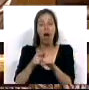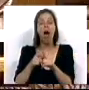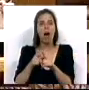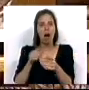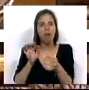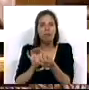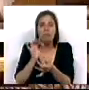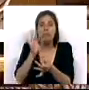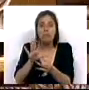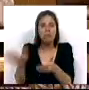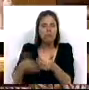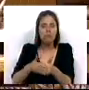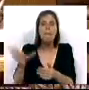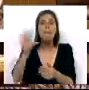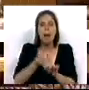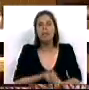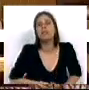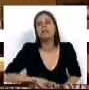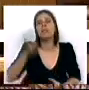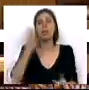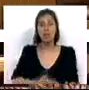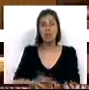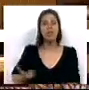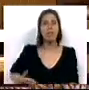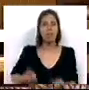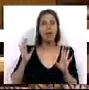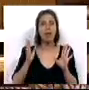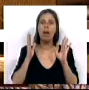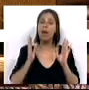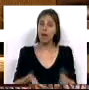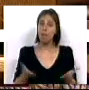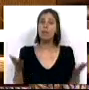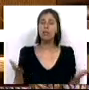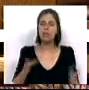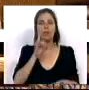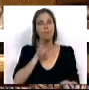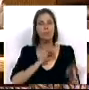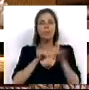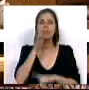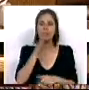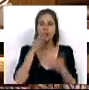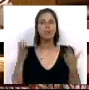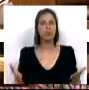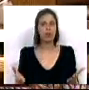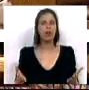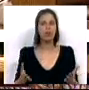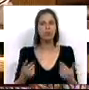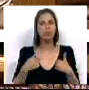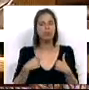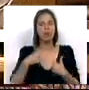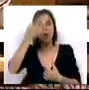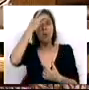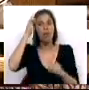sopro, arrastando mais uns milhares para o desemprego. É preciso então, senhoras e senhores deputados, termos